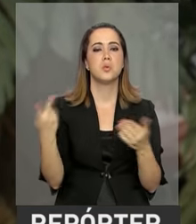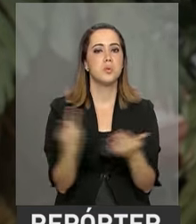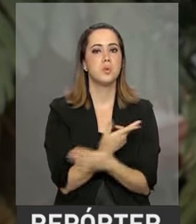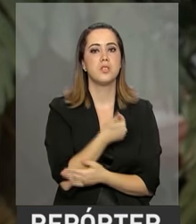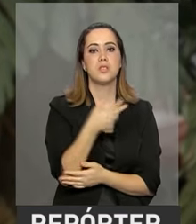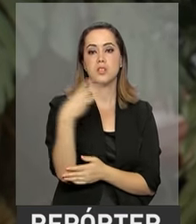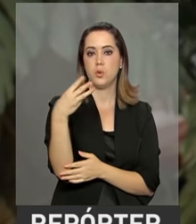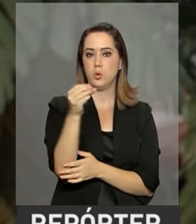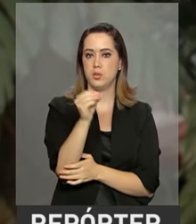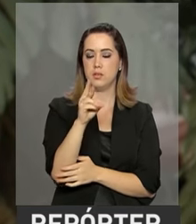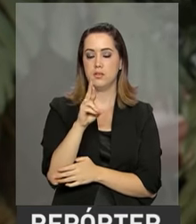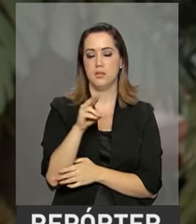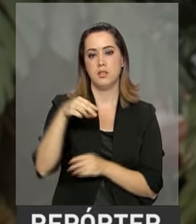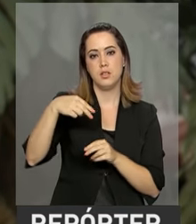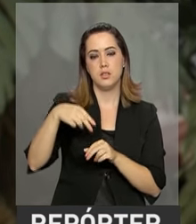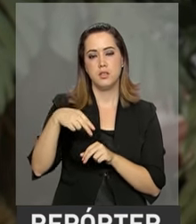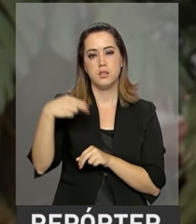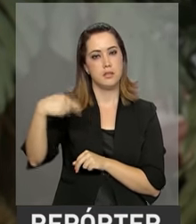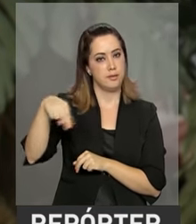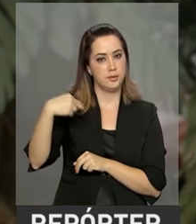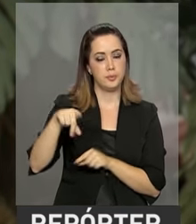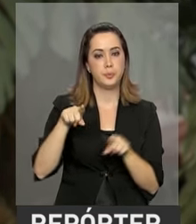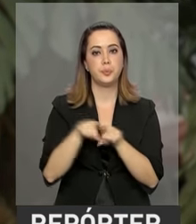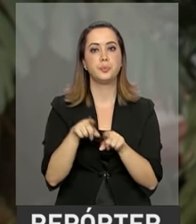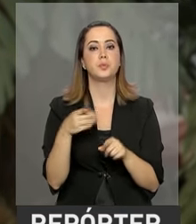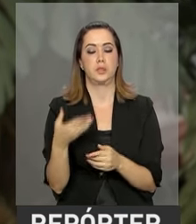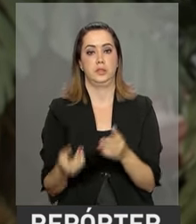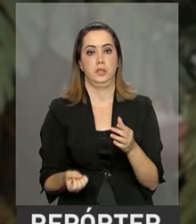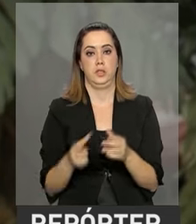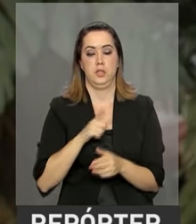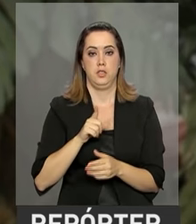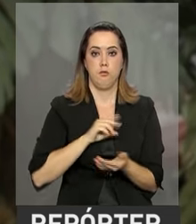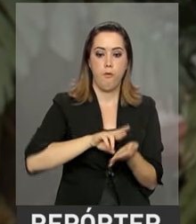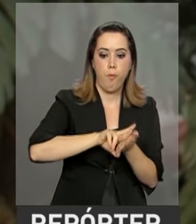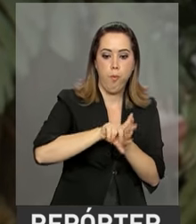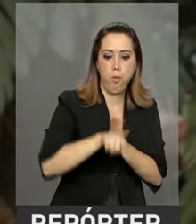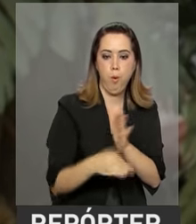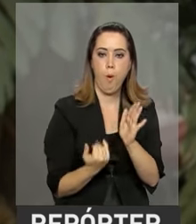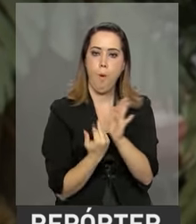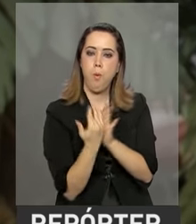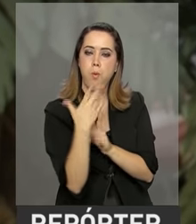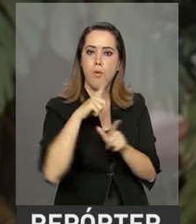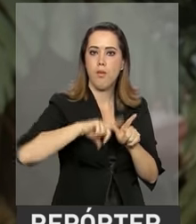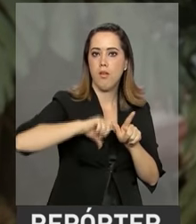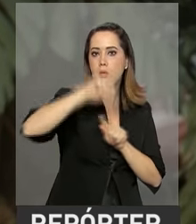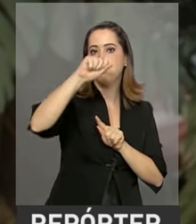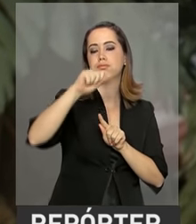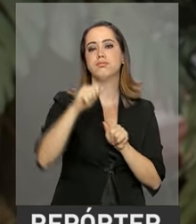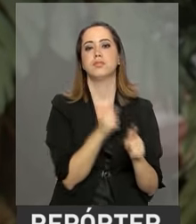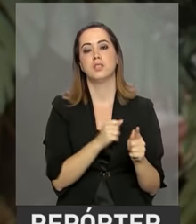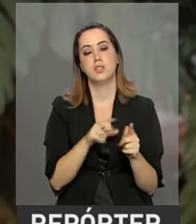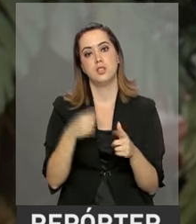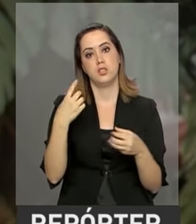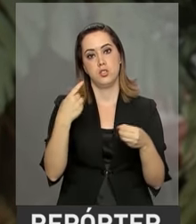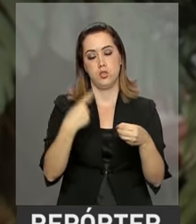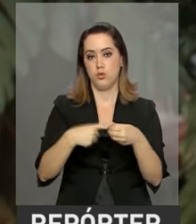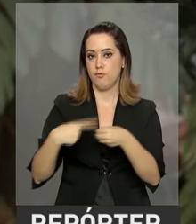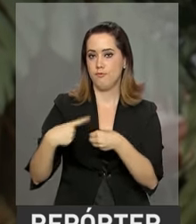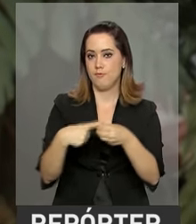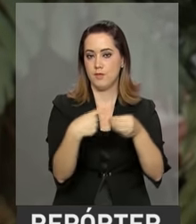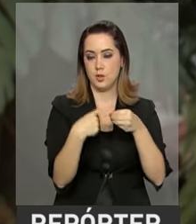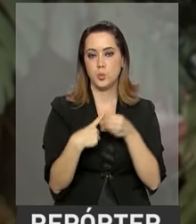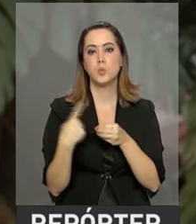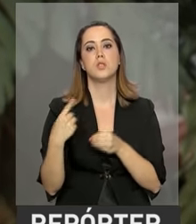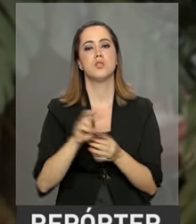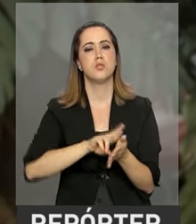30 de novembro. Neste ano, a OBMEP bateu recorde de municípios. São mais de 5.500 cidades com pelo menos uma escola